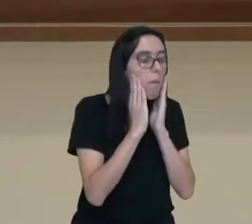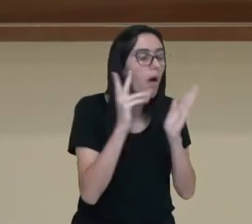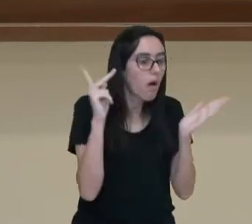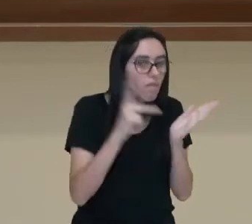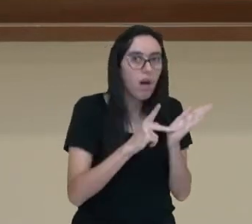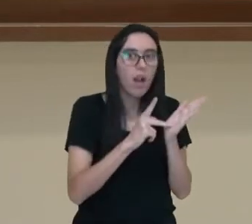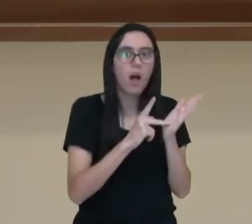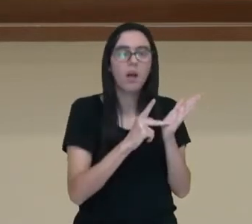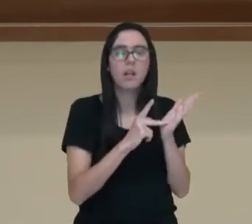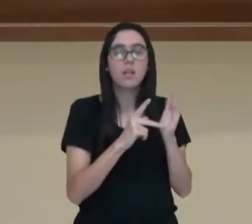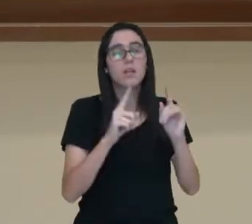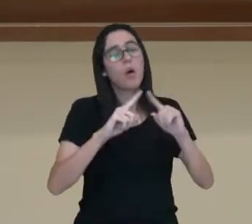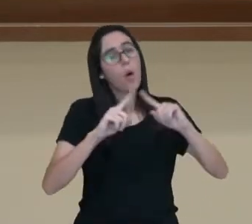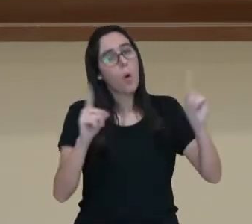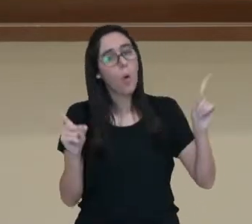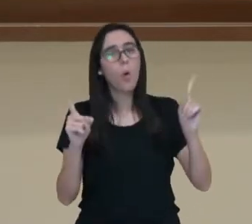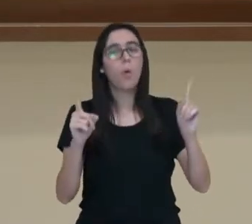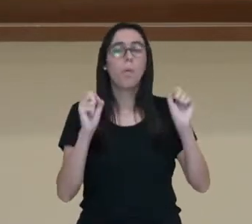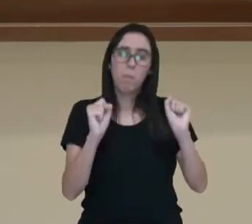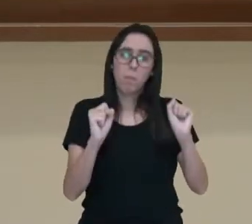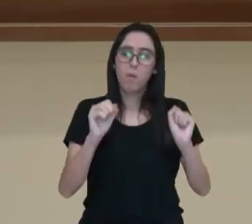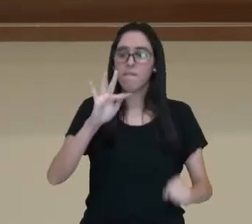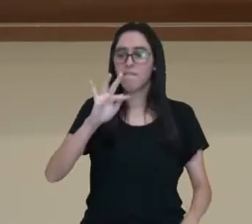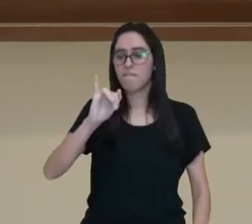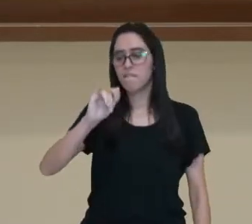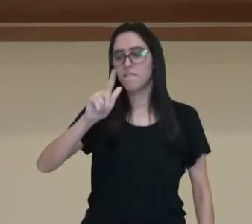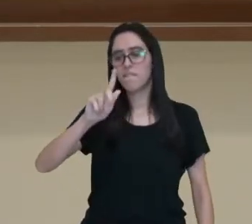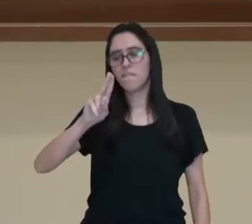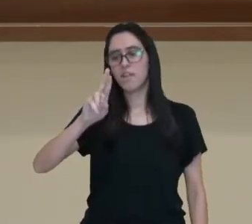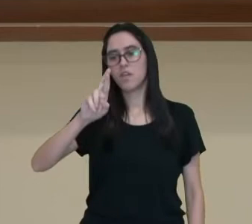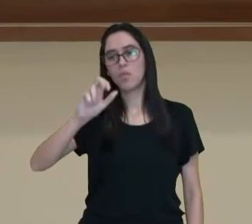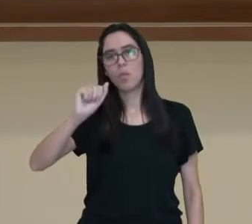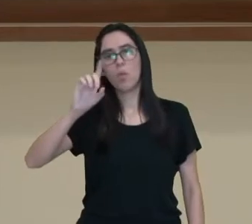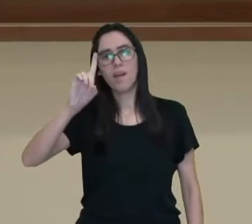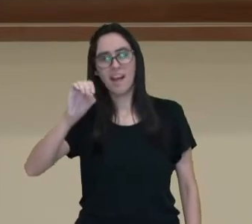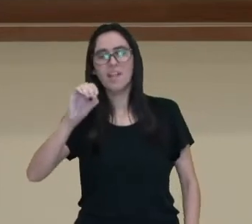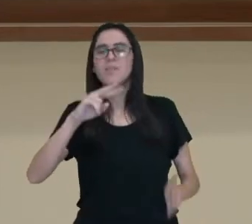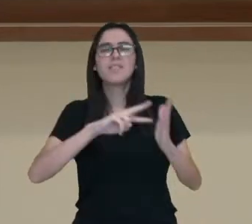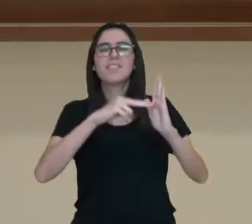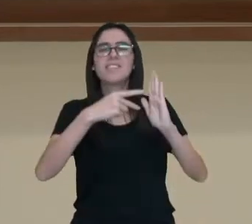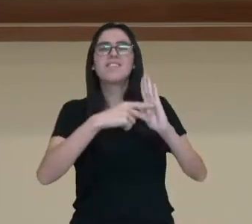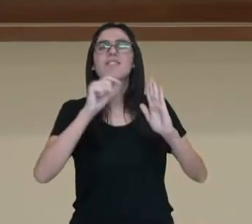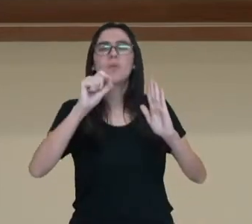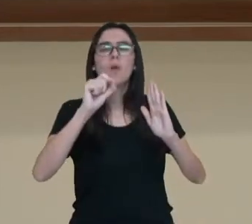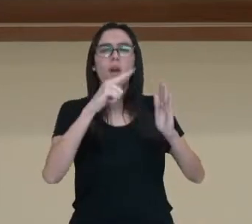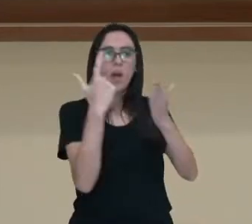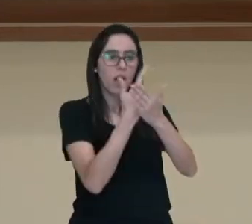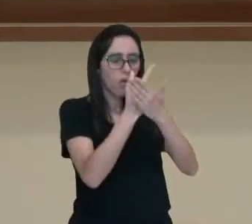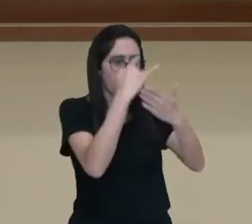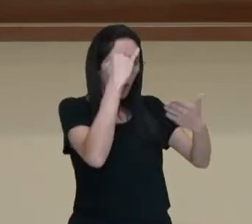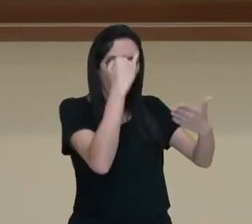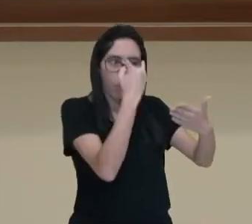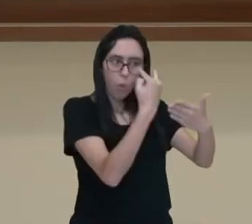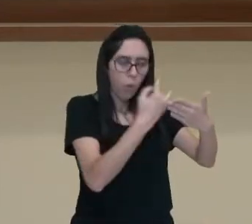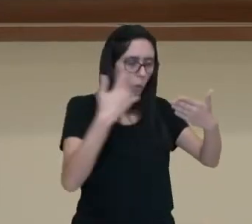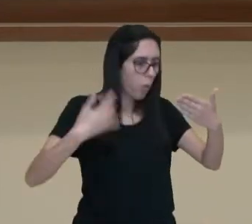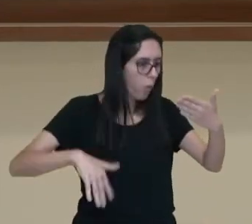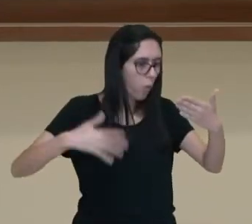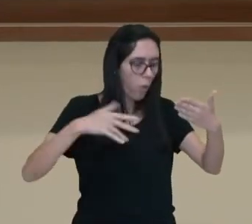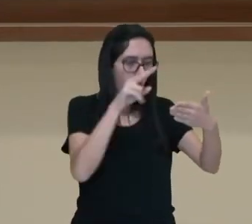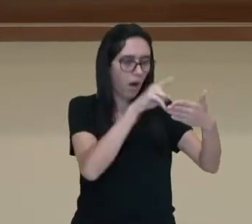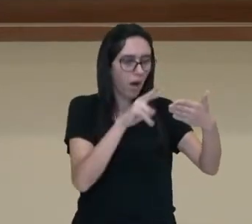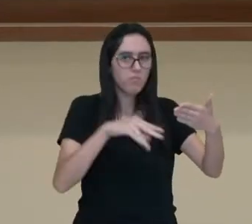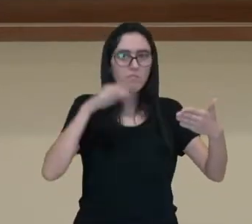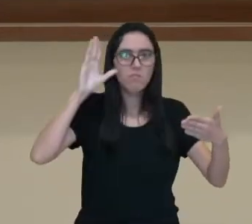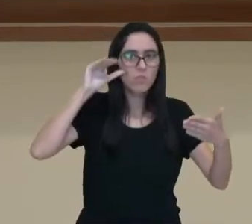pessoa, ou o sentido figurado, que seria o livro prender a atenção da pessoa, a pessoa ficar interessada pelo livro. Então